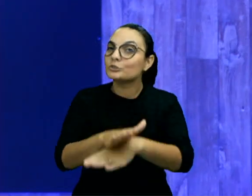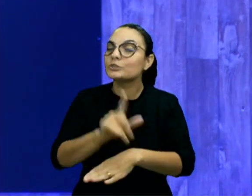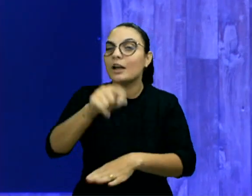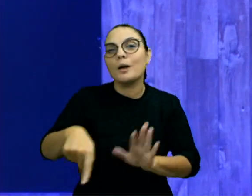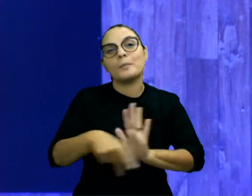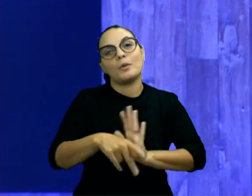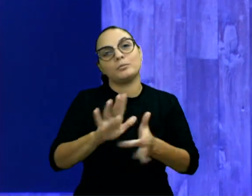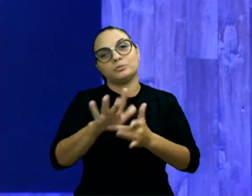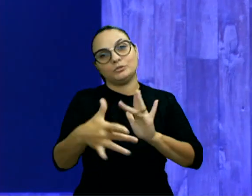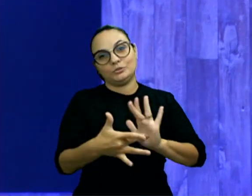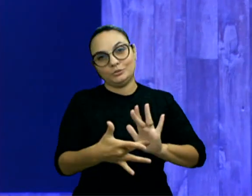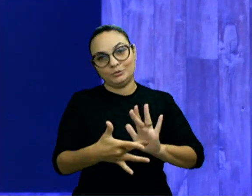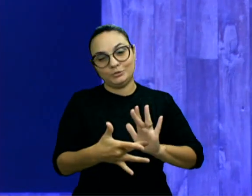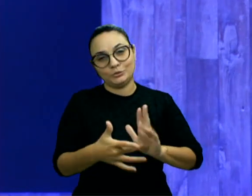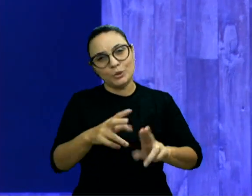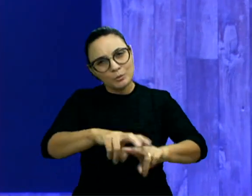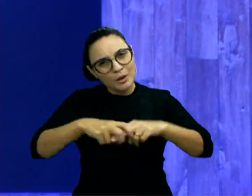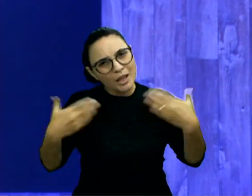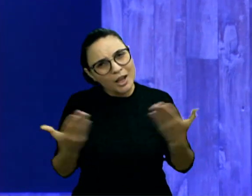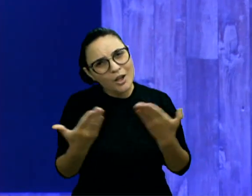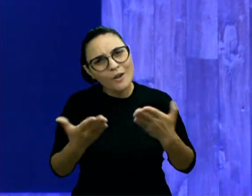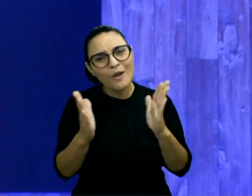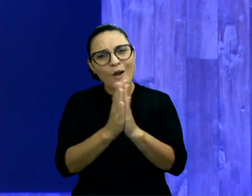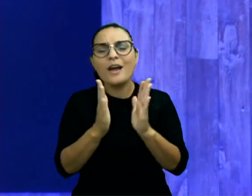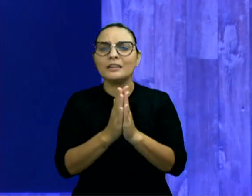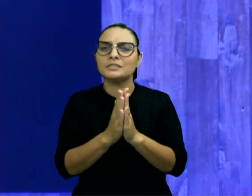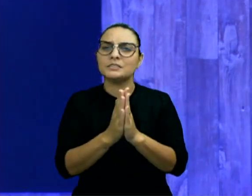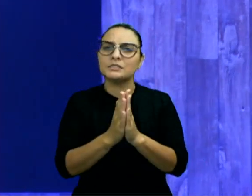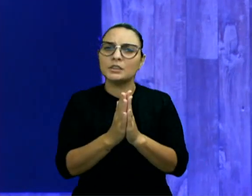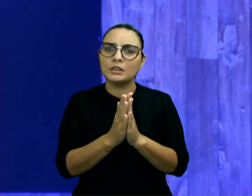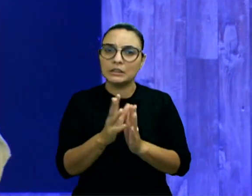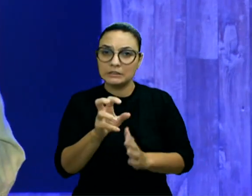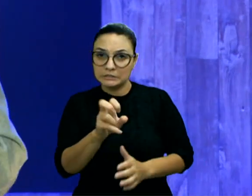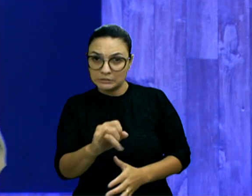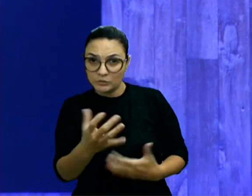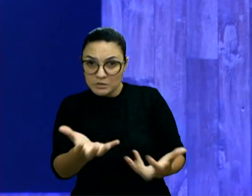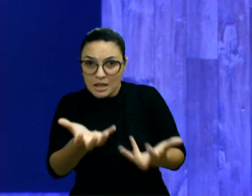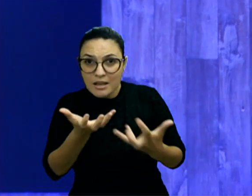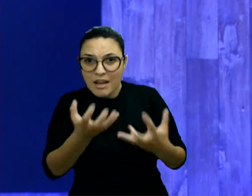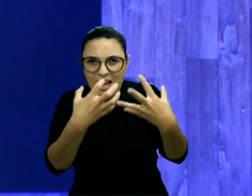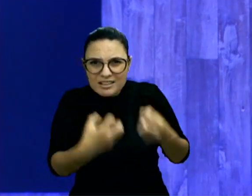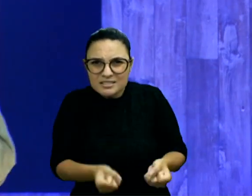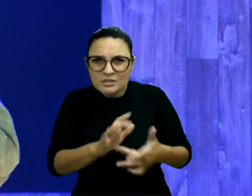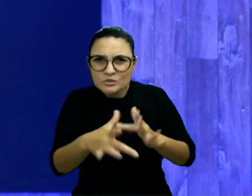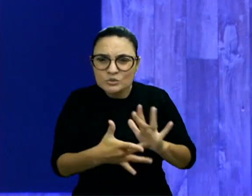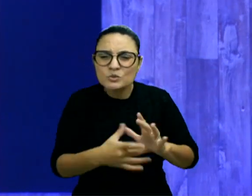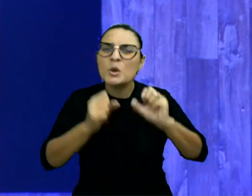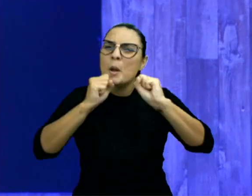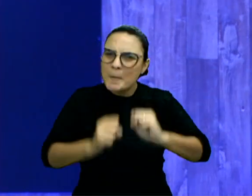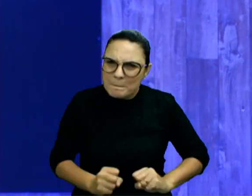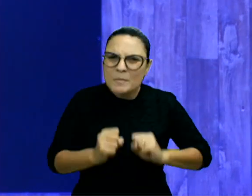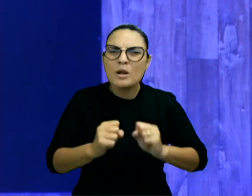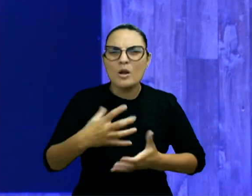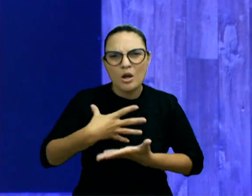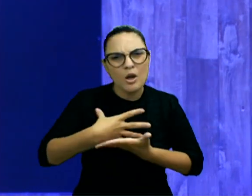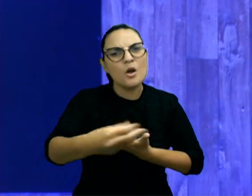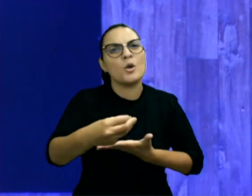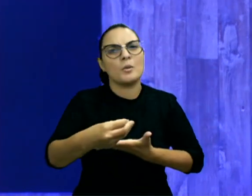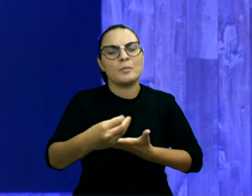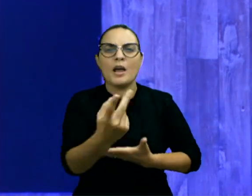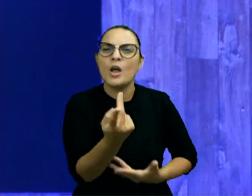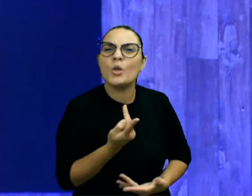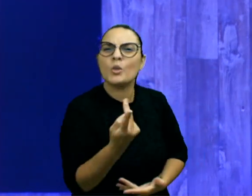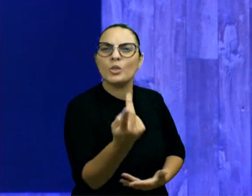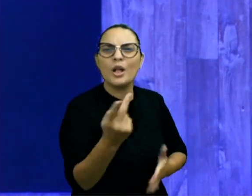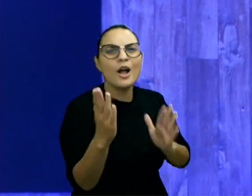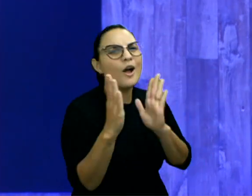orar. E para você receber Jesus, basta você fazer uma oração, e eu quero te emprestar as minhas palavras para que juntos nós possamos